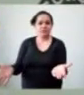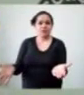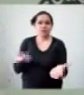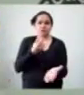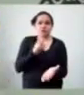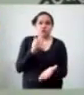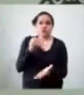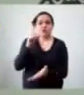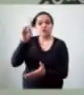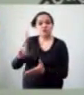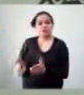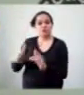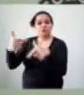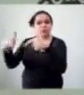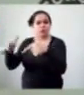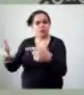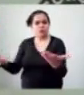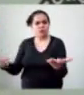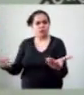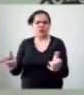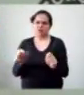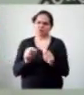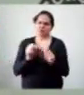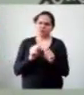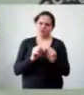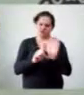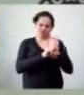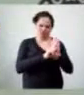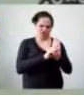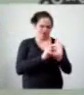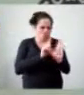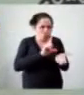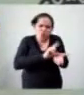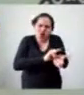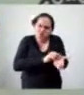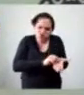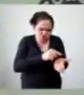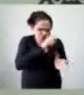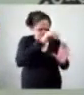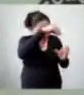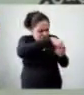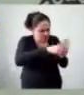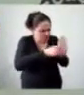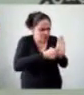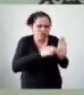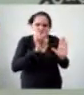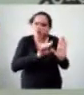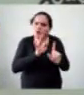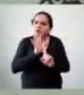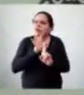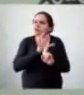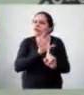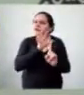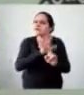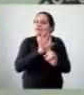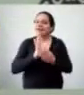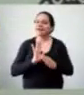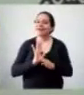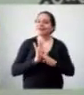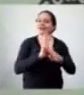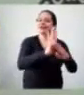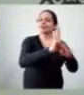um artigo, uma disposição que efetivamente somente beneficia o empregador